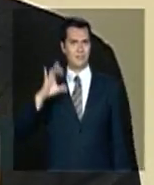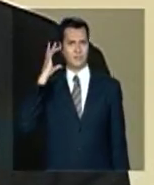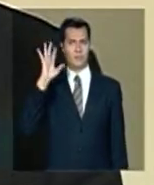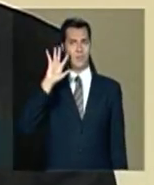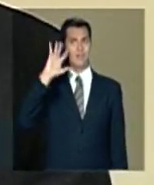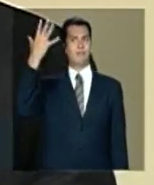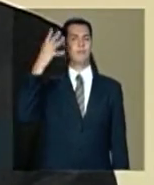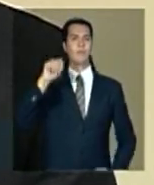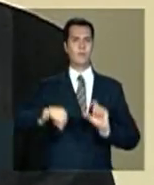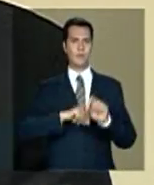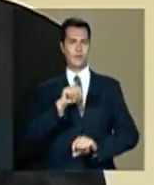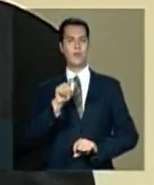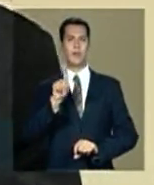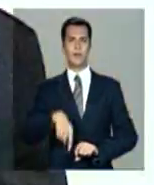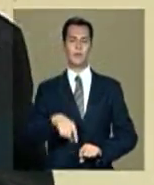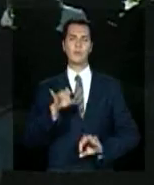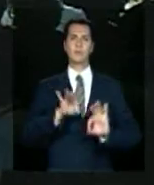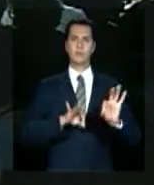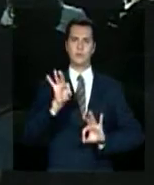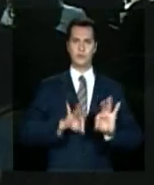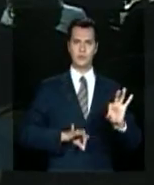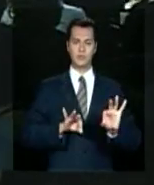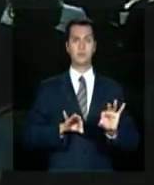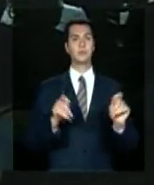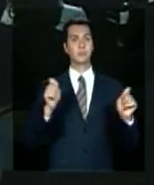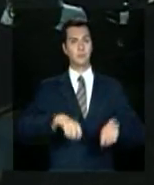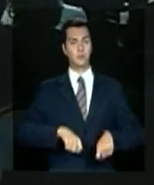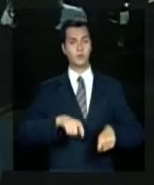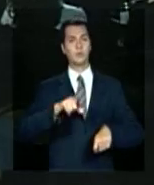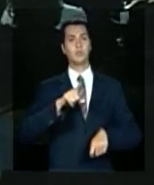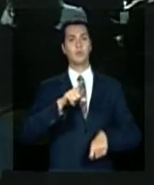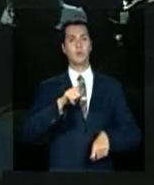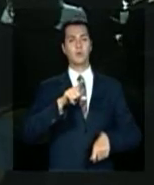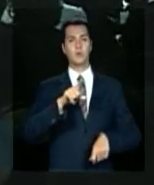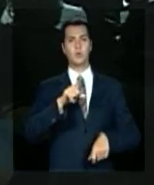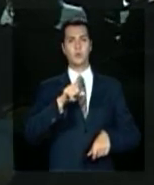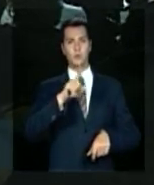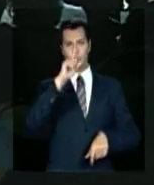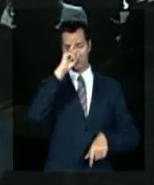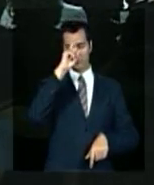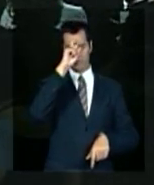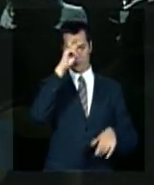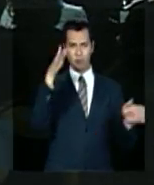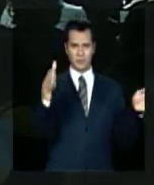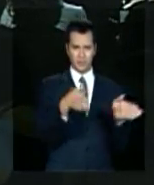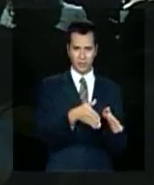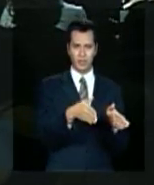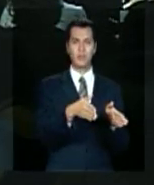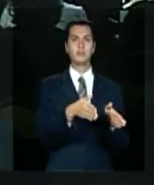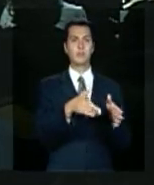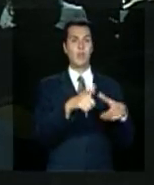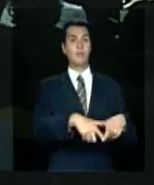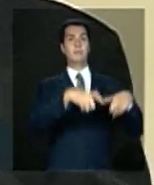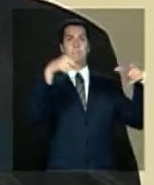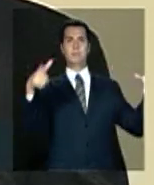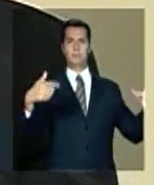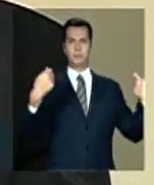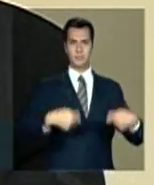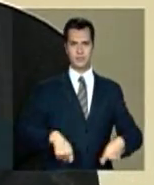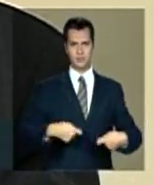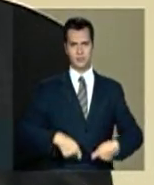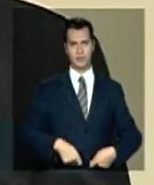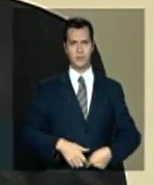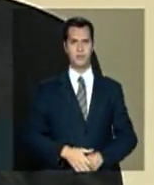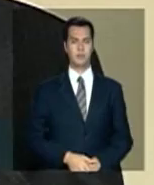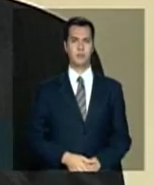qualificação e ampliação das unidades básicas de saúde do nosso país nós temos que superar aquela imagem